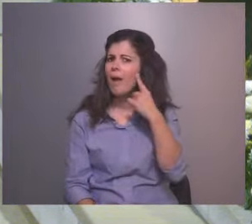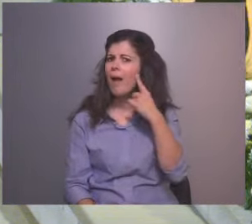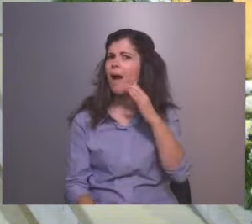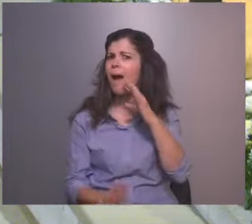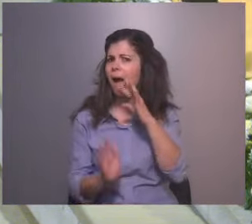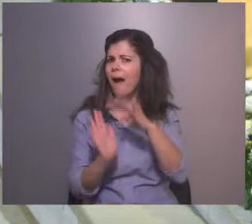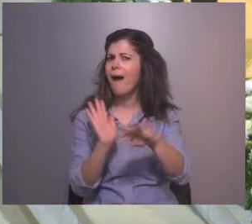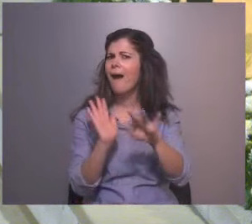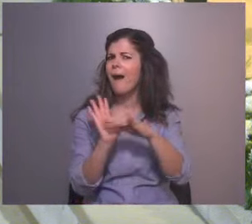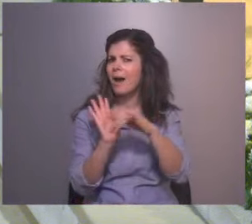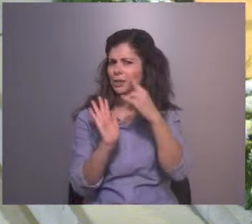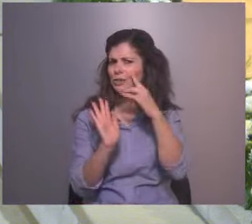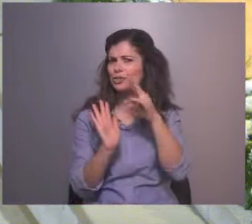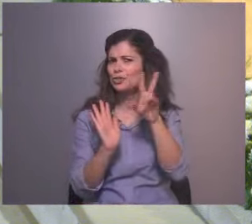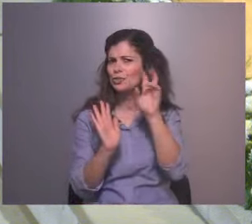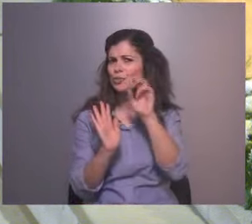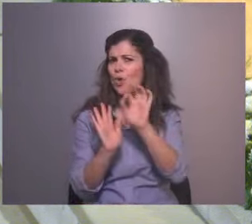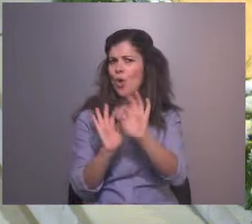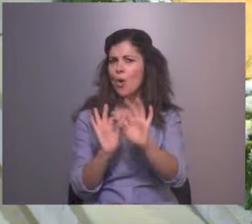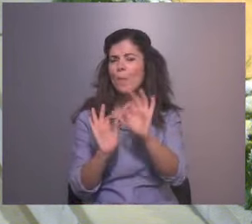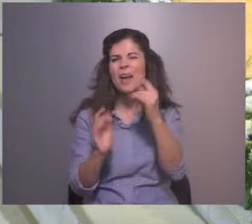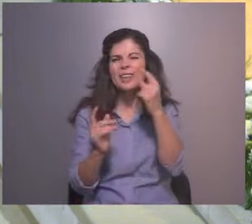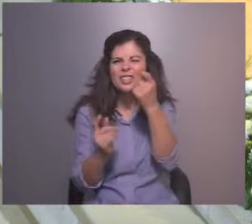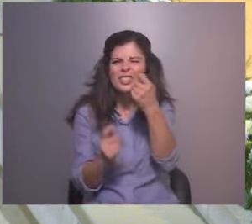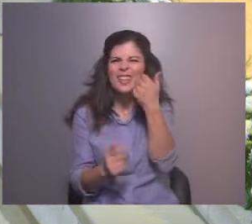aleluia. Tudo bem?